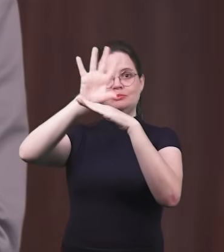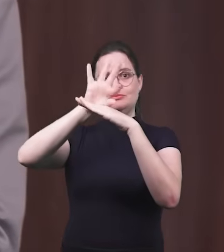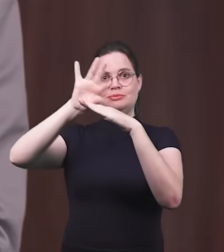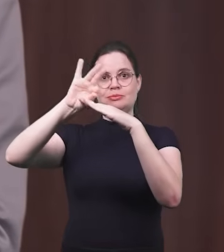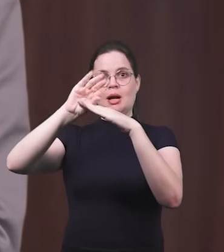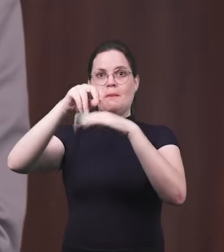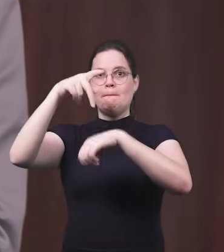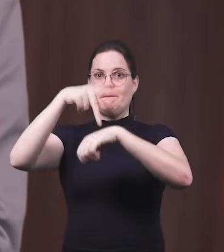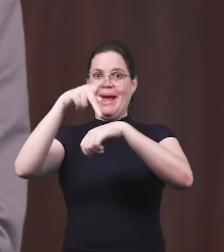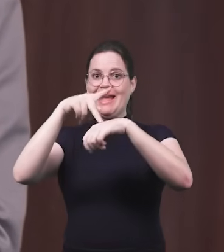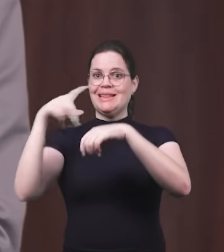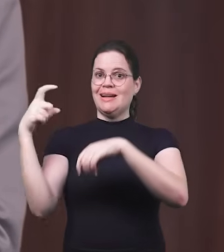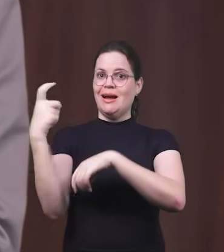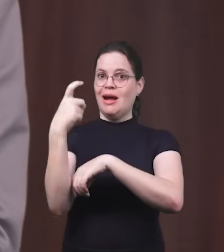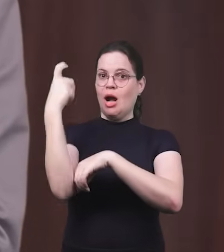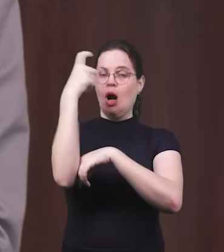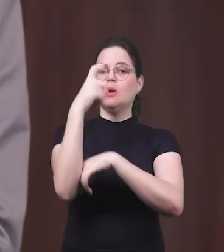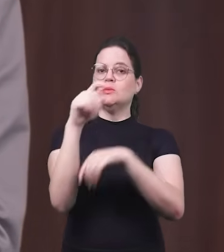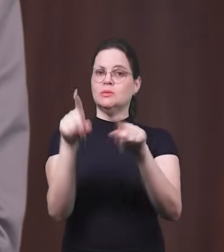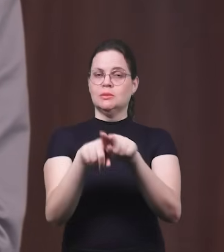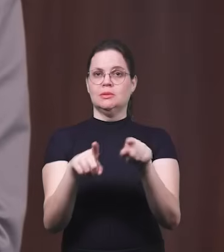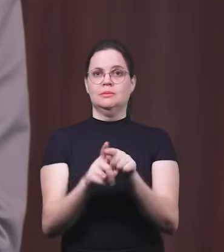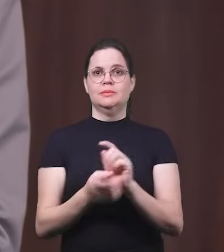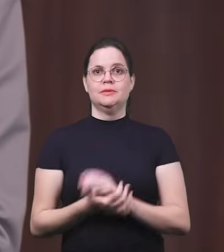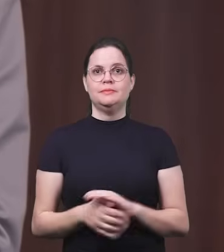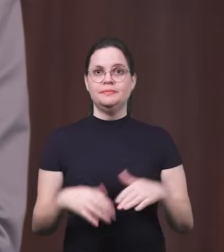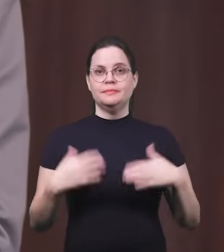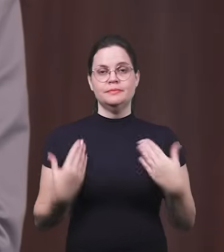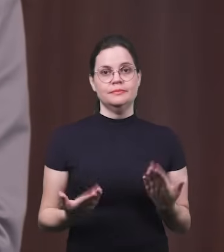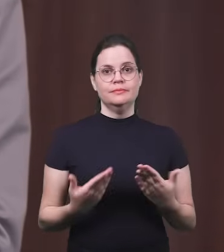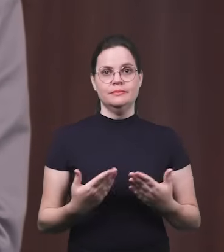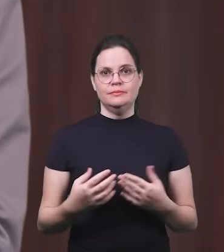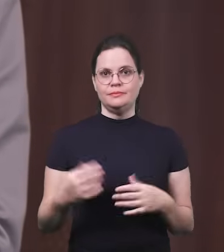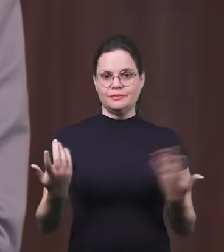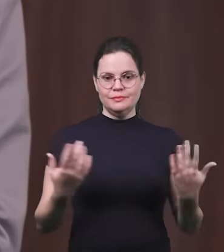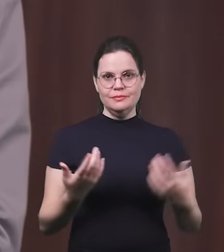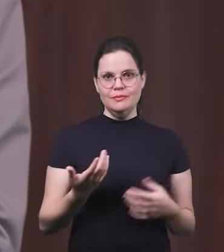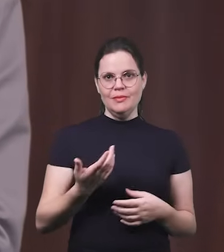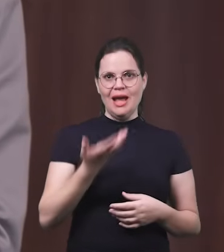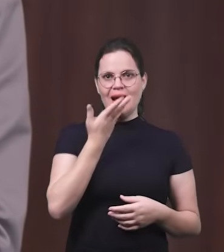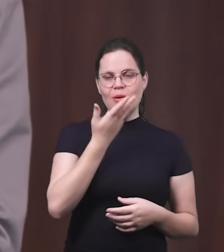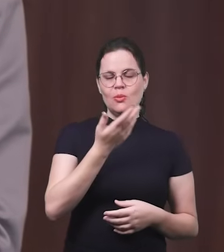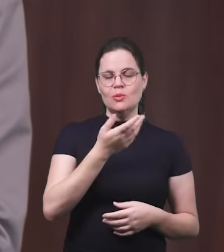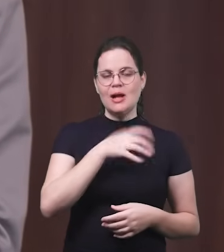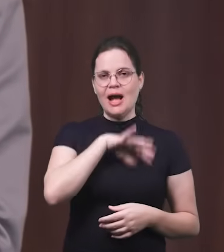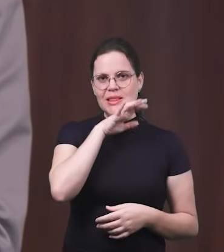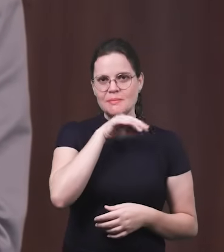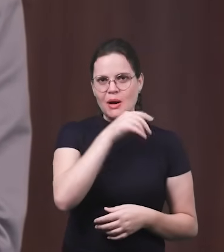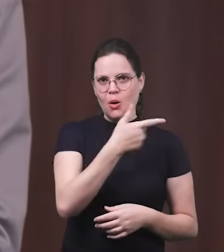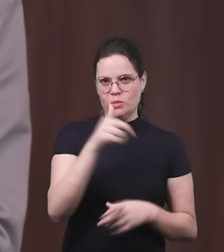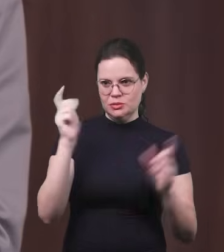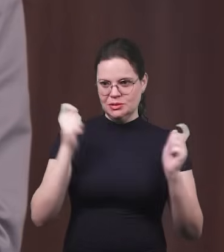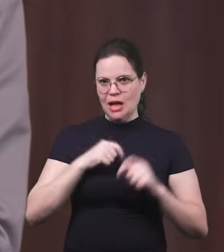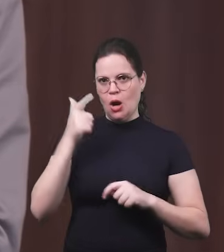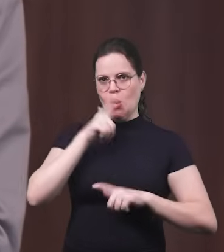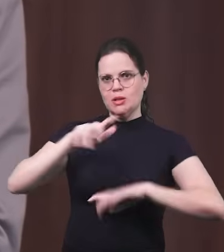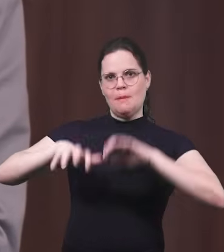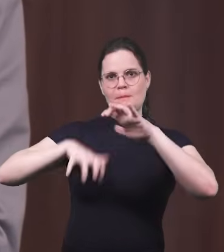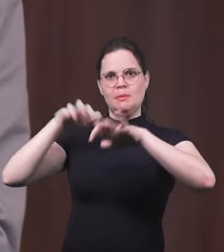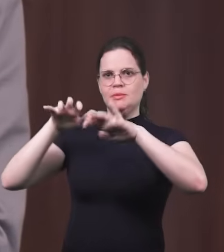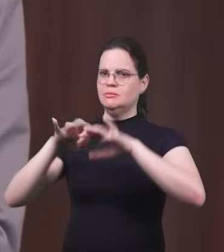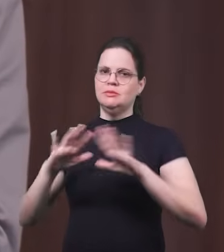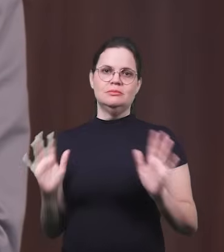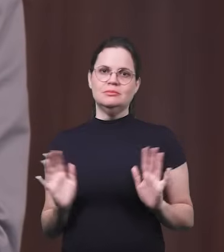em pedras. Então, o maior dos predadores não consegue chegar lá. Exatamente. Então, esse é um